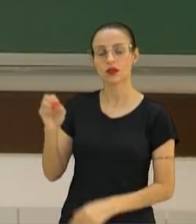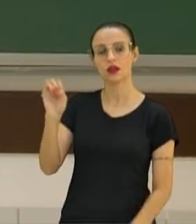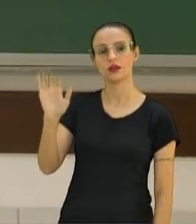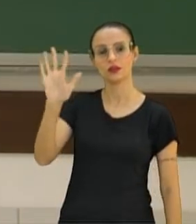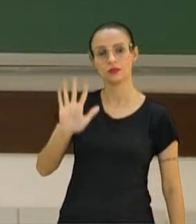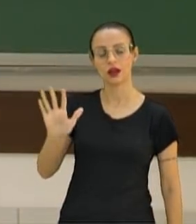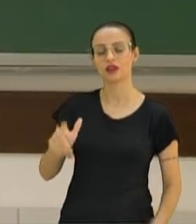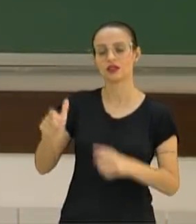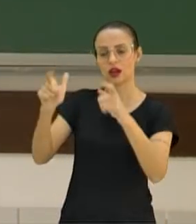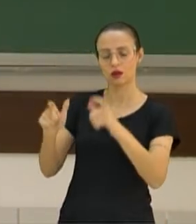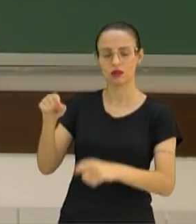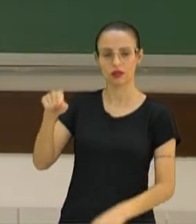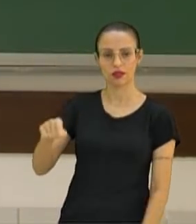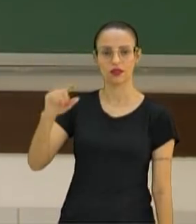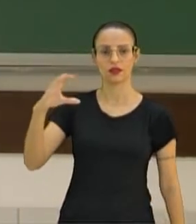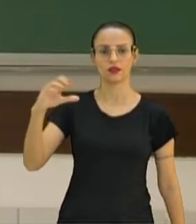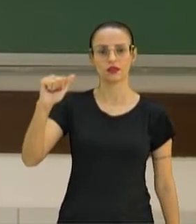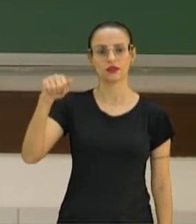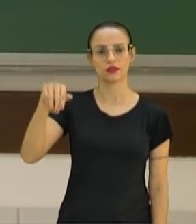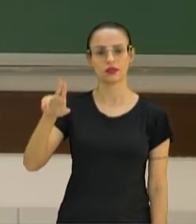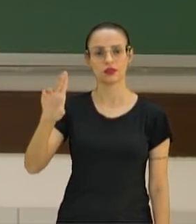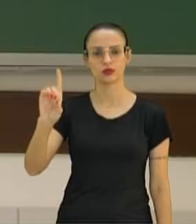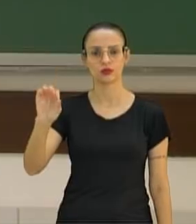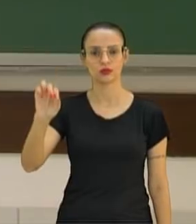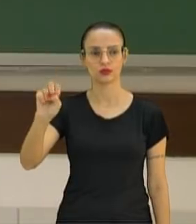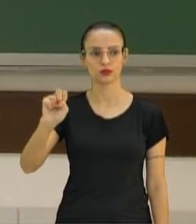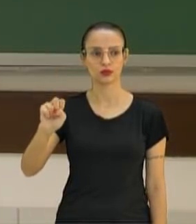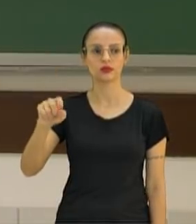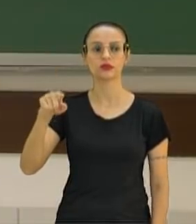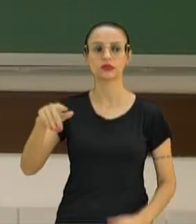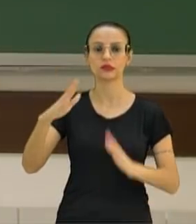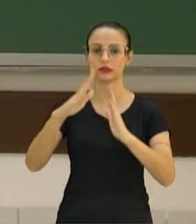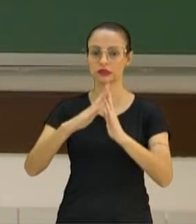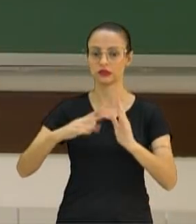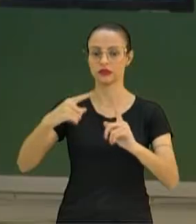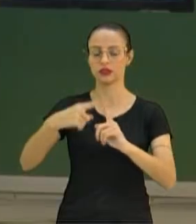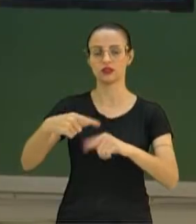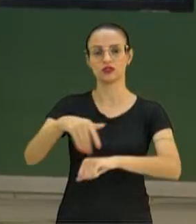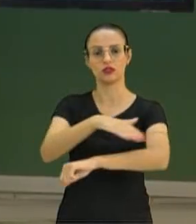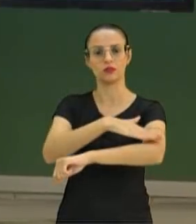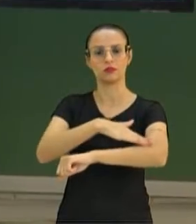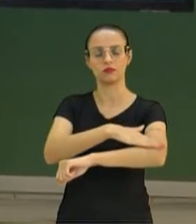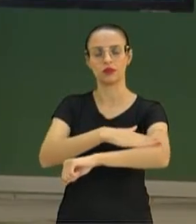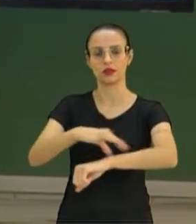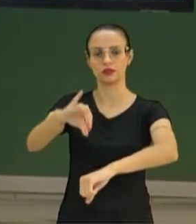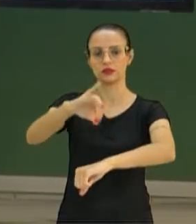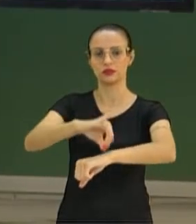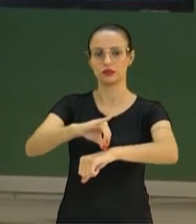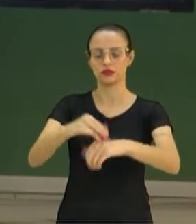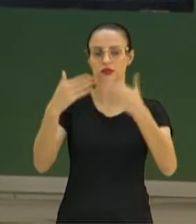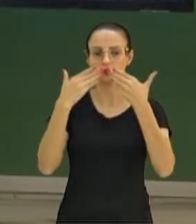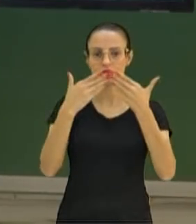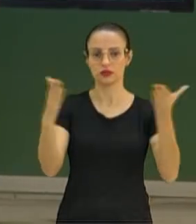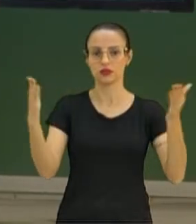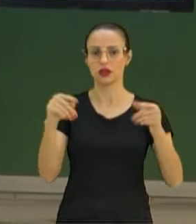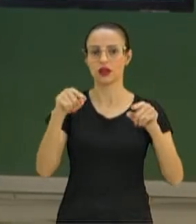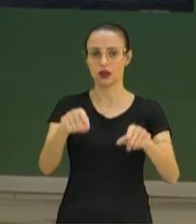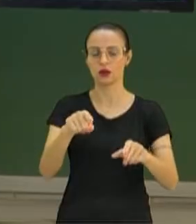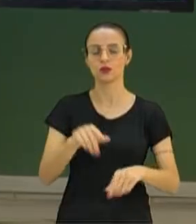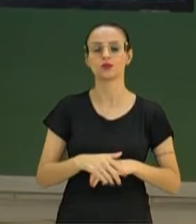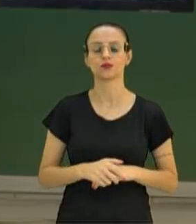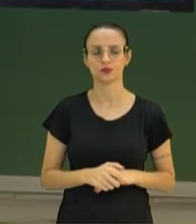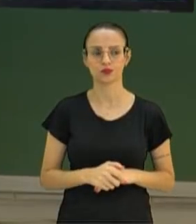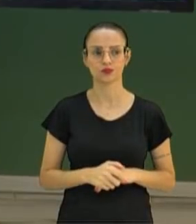do Arraial de Canudos, né? Então, a igreja aqui na Praça Central, né? Um símbolo poderoso do Arraial de Canudos,